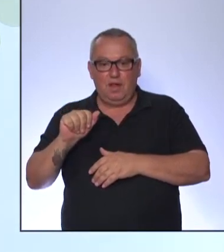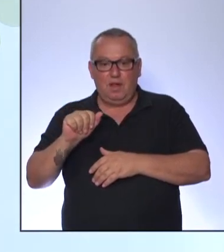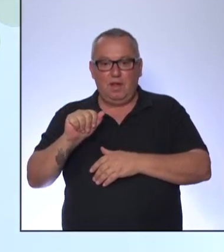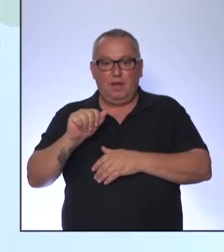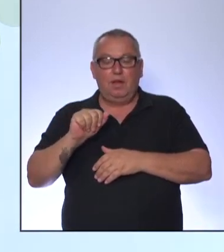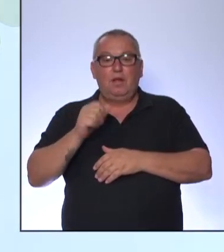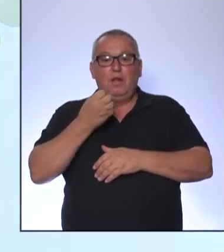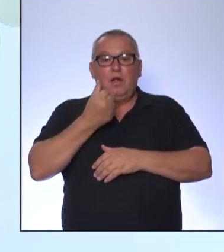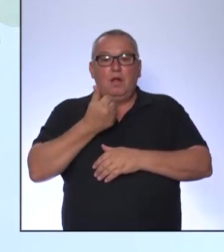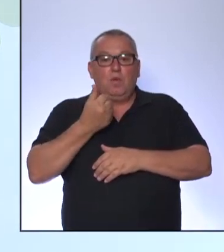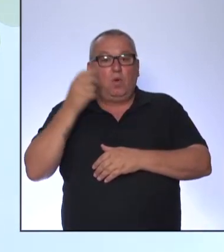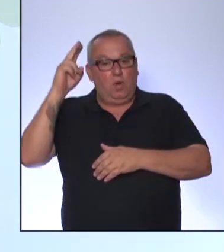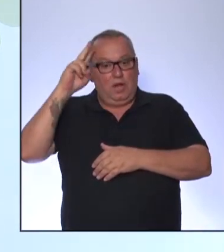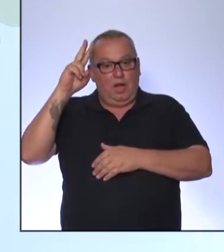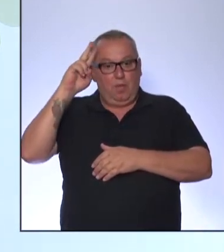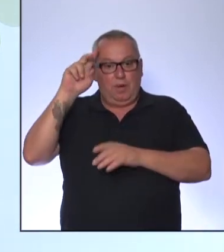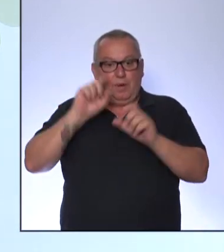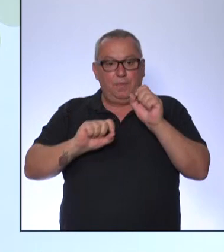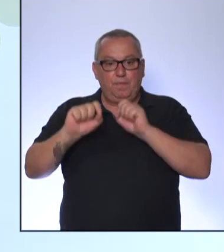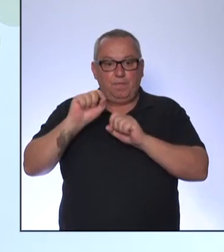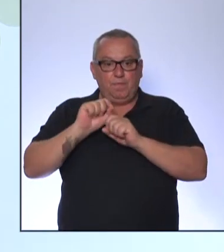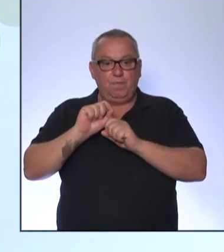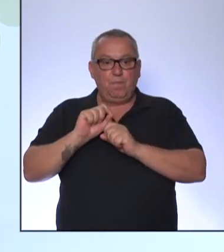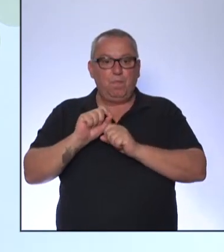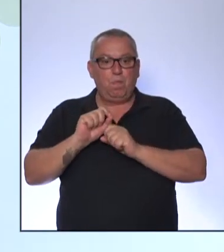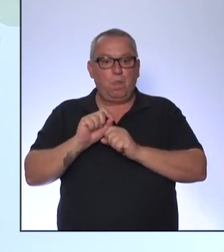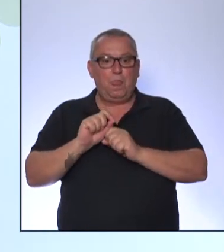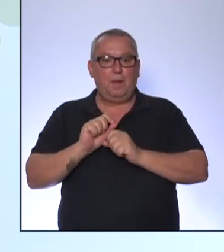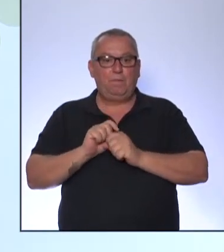lembrar, pessoal, a membrana ela é uma